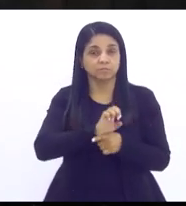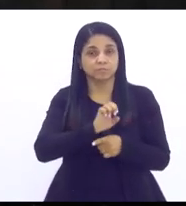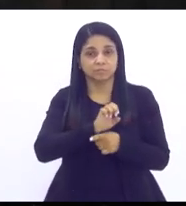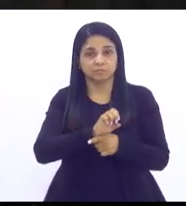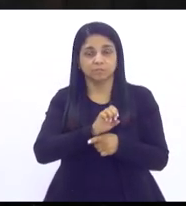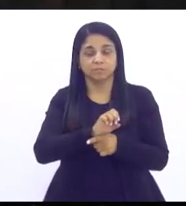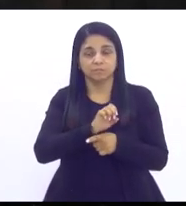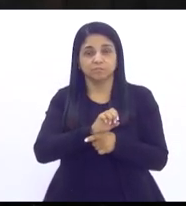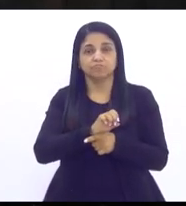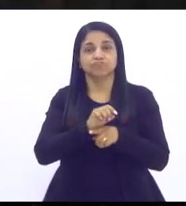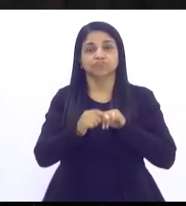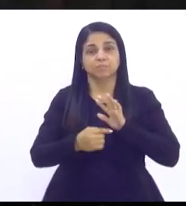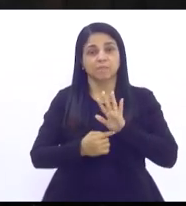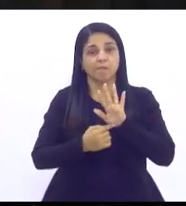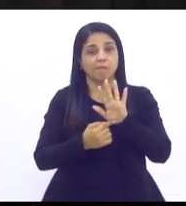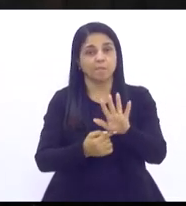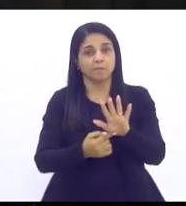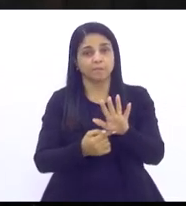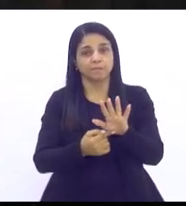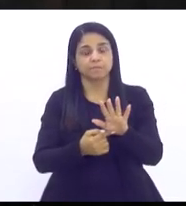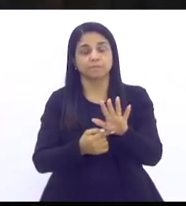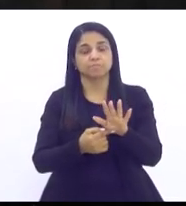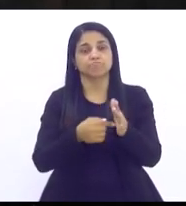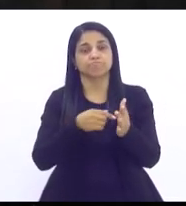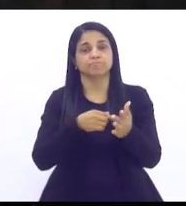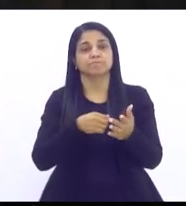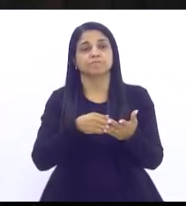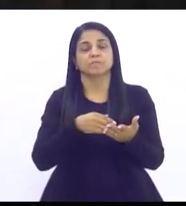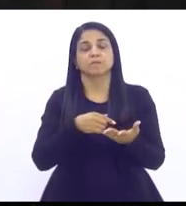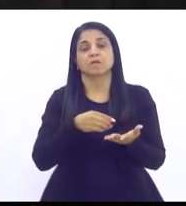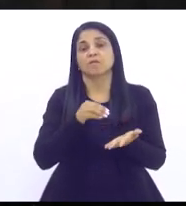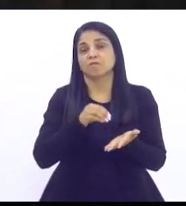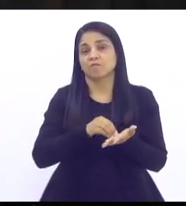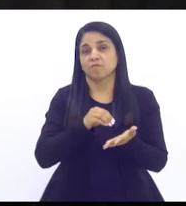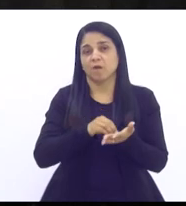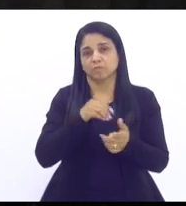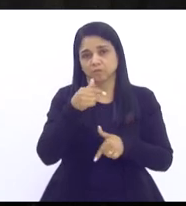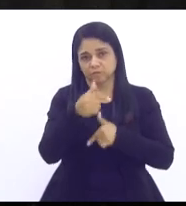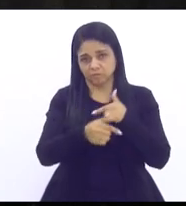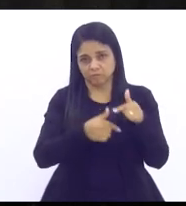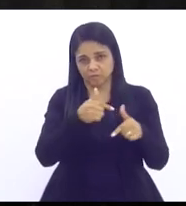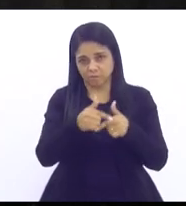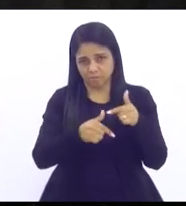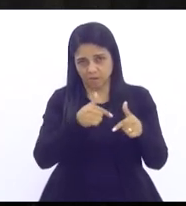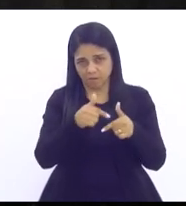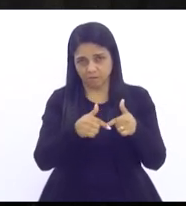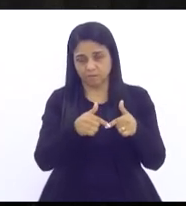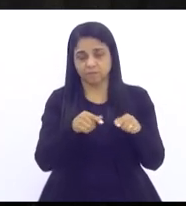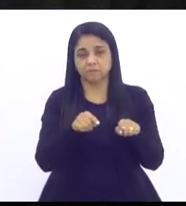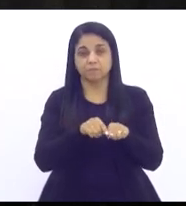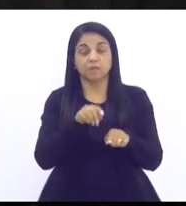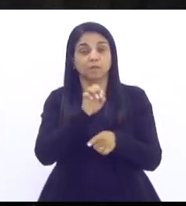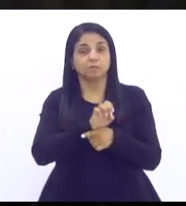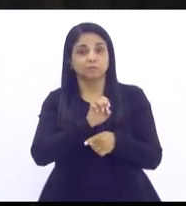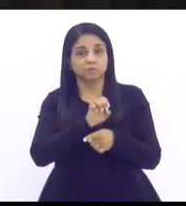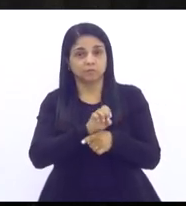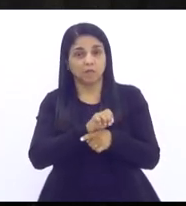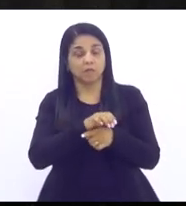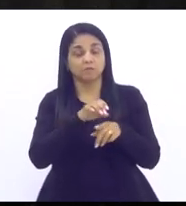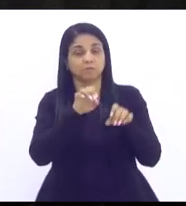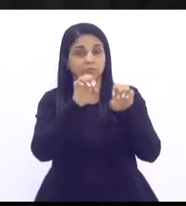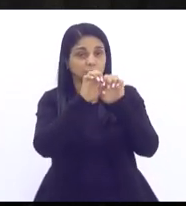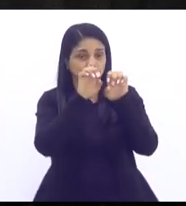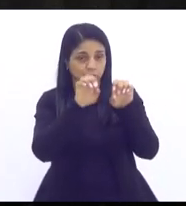federação que apresenta um dos maiores índices de desemprego e, por conta de ser um estado onde algumas